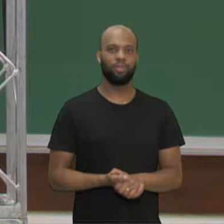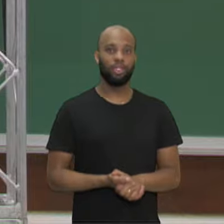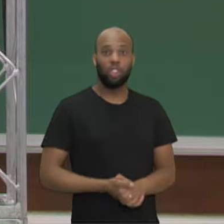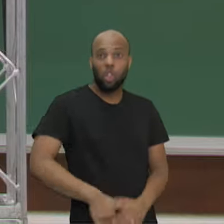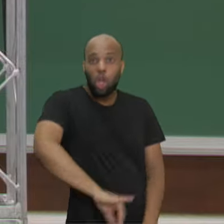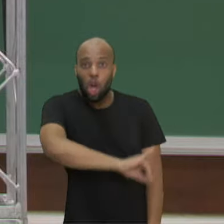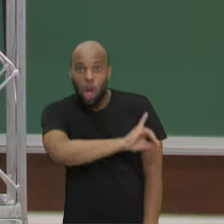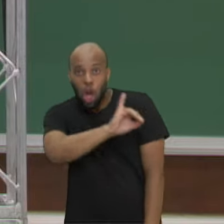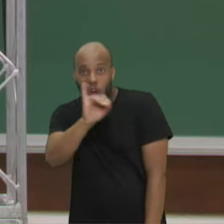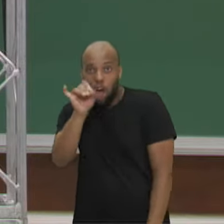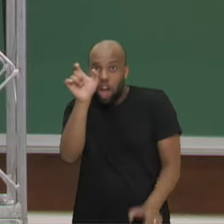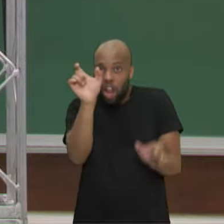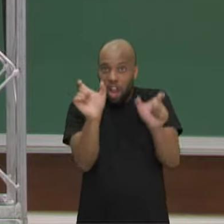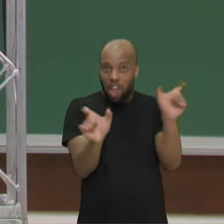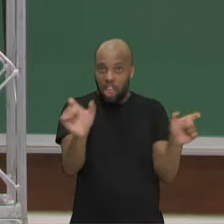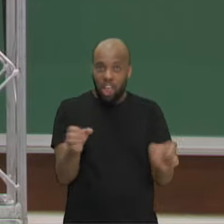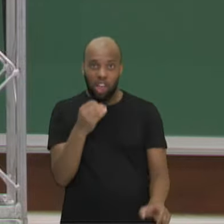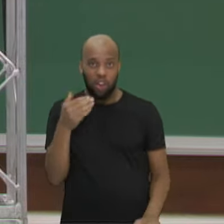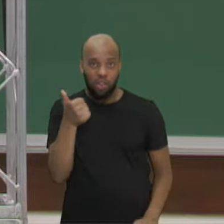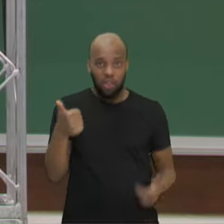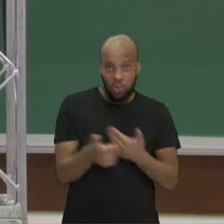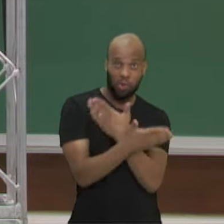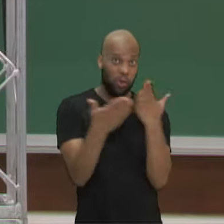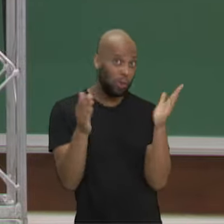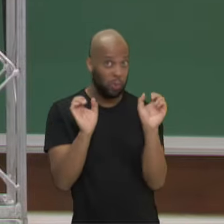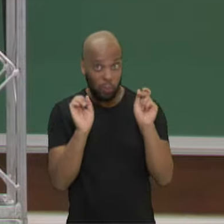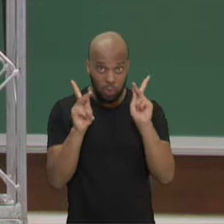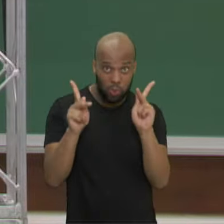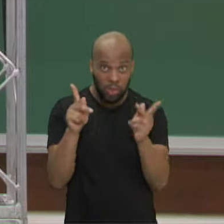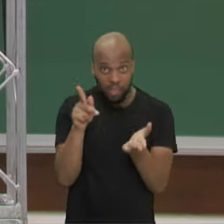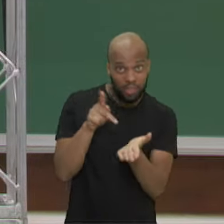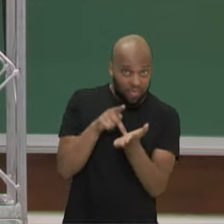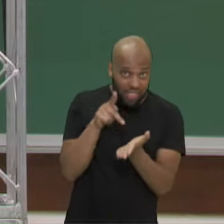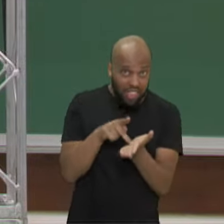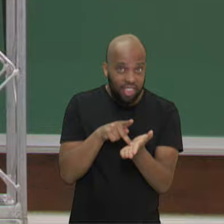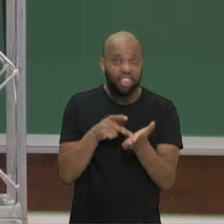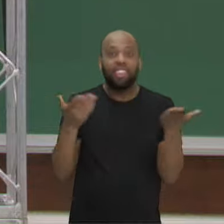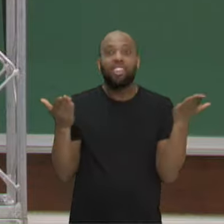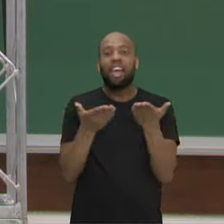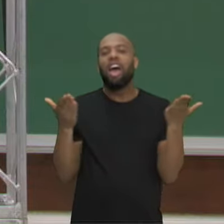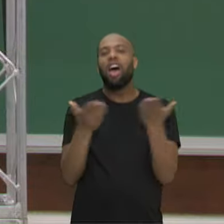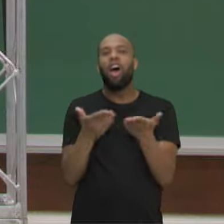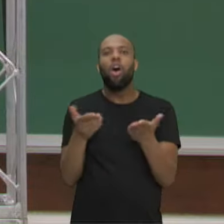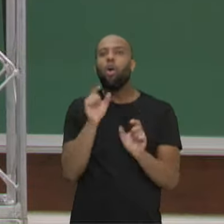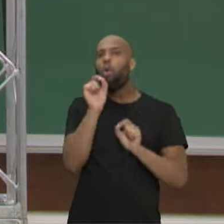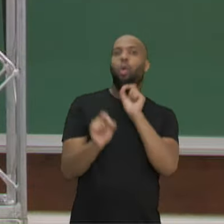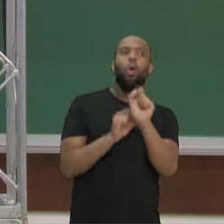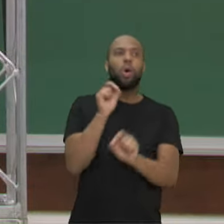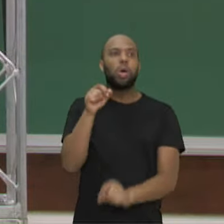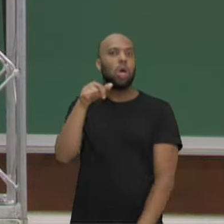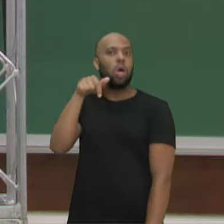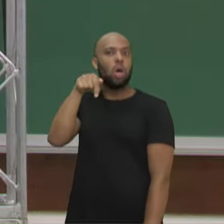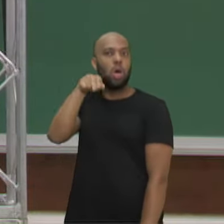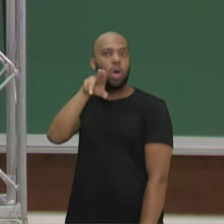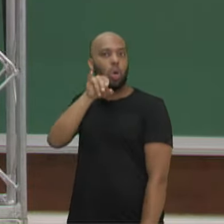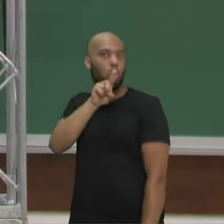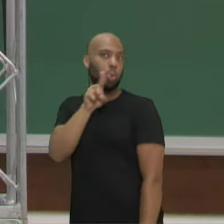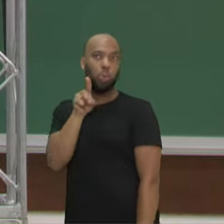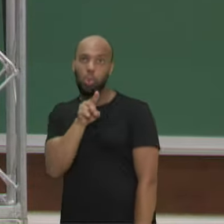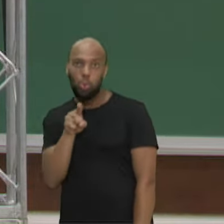Olá, galera! Tudo bem com vocês? Não é mesmo? Vamos para o nosso